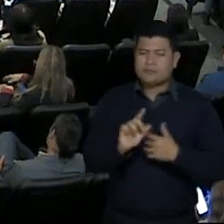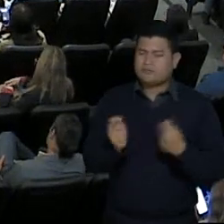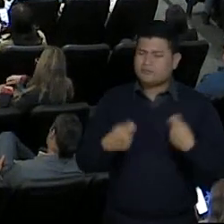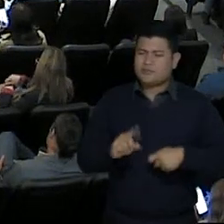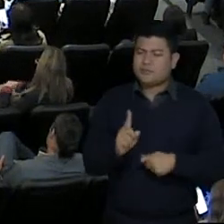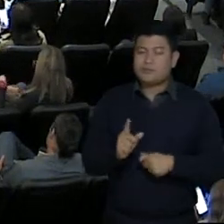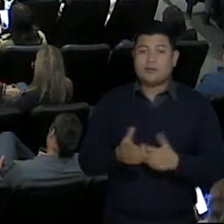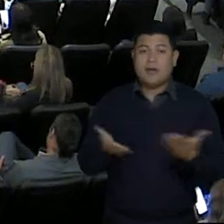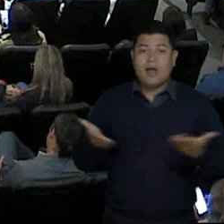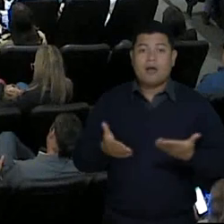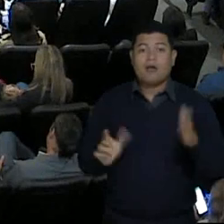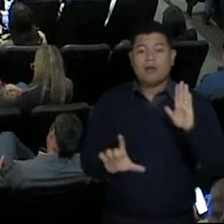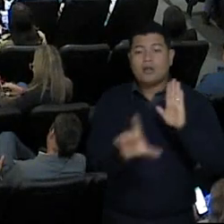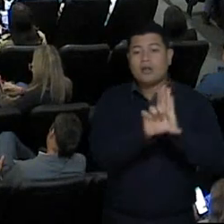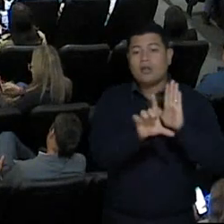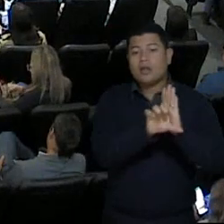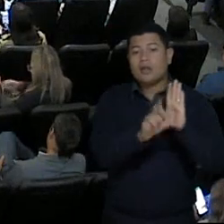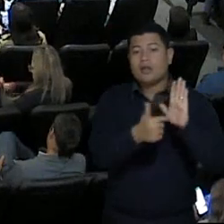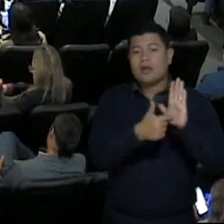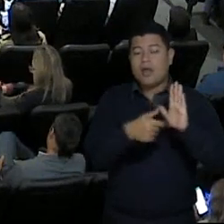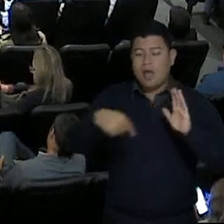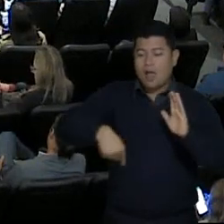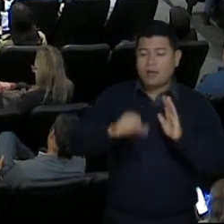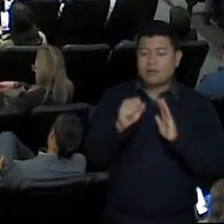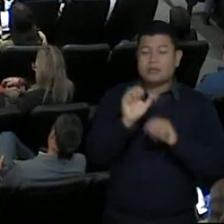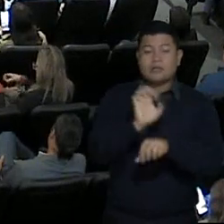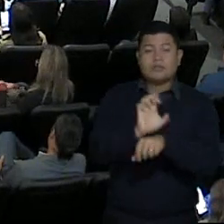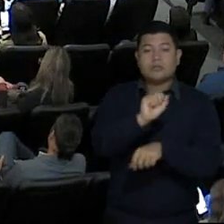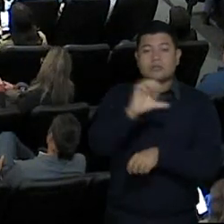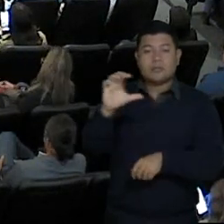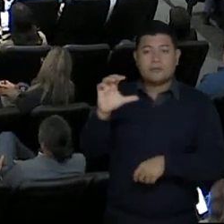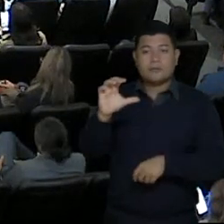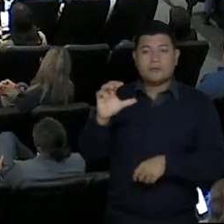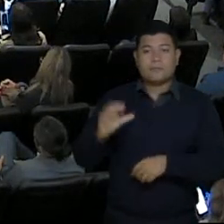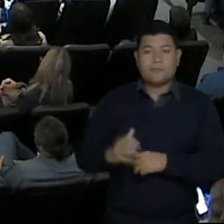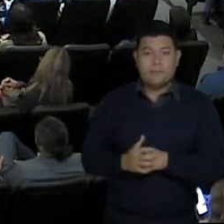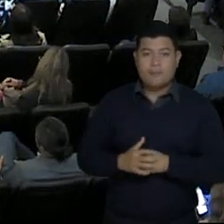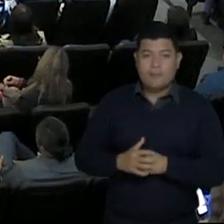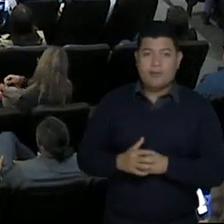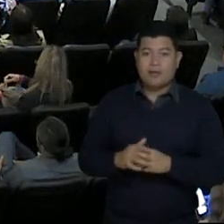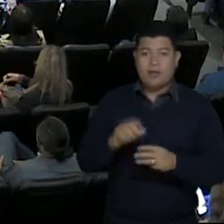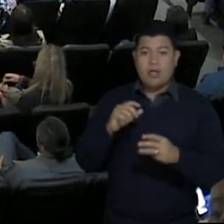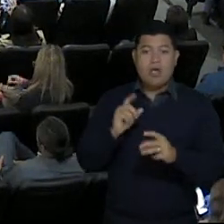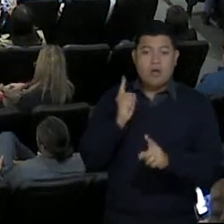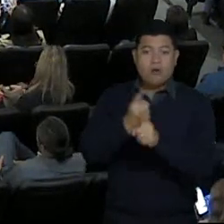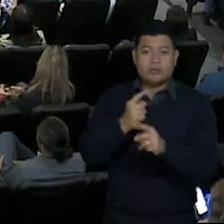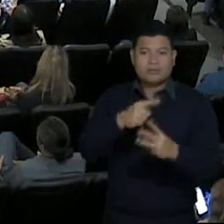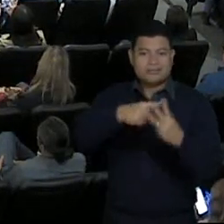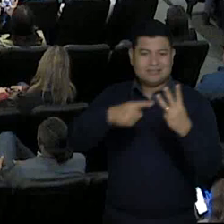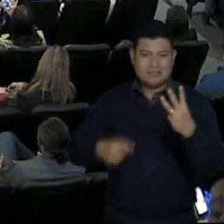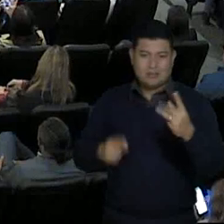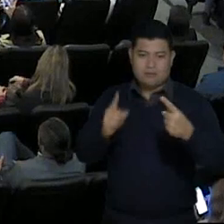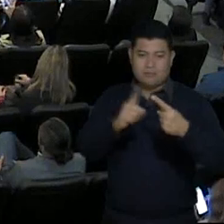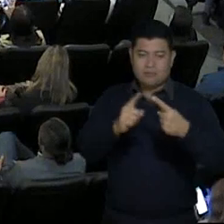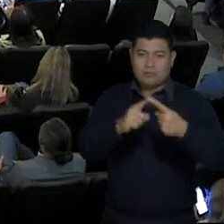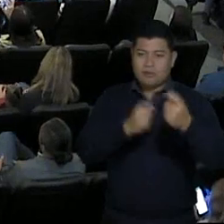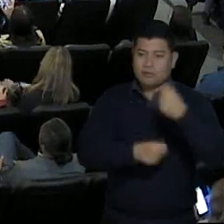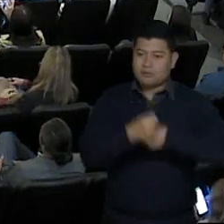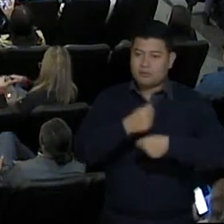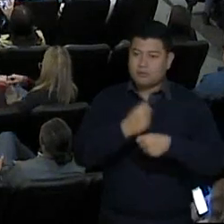as leis que nós temos em Santa Catarina eu encontrei três leis lá a primeira de